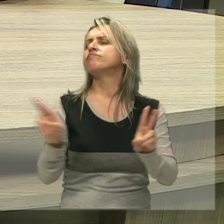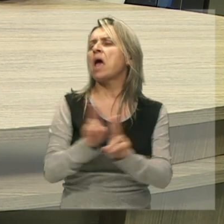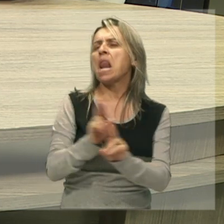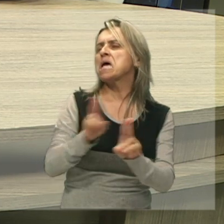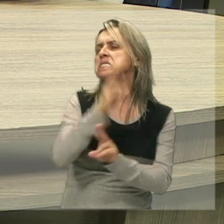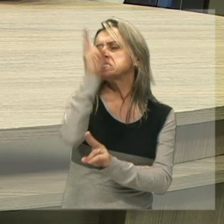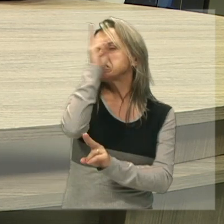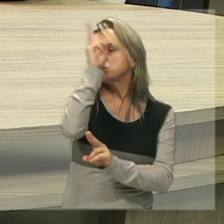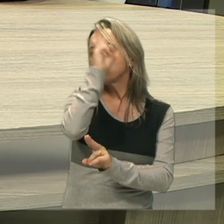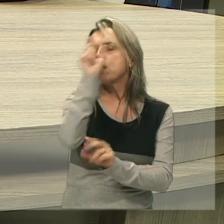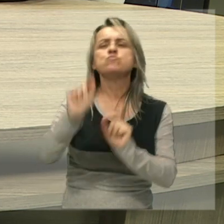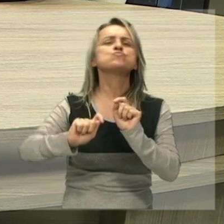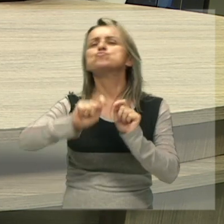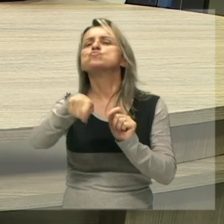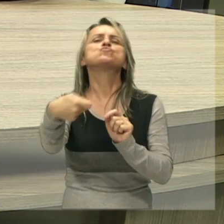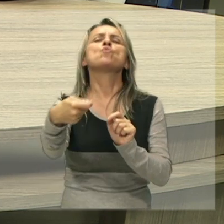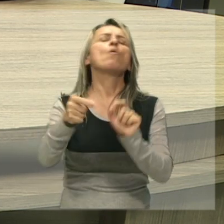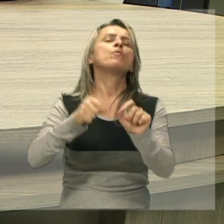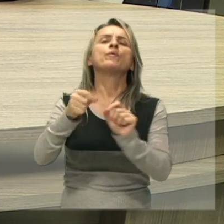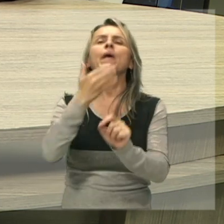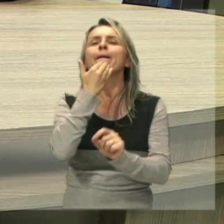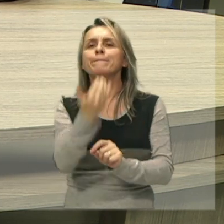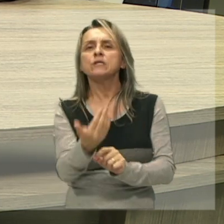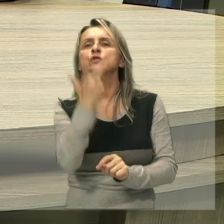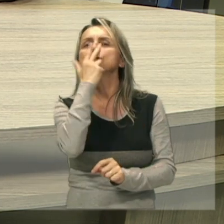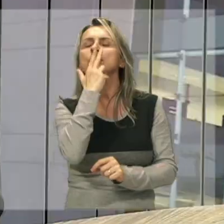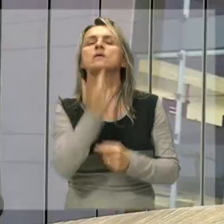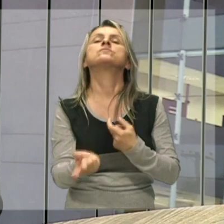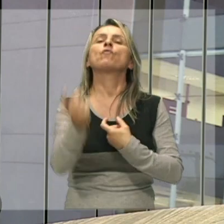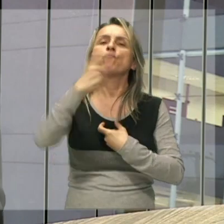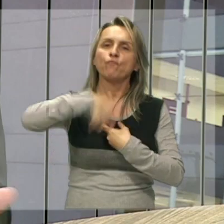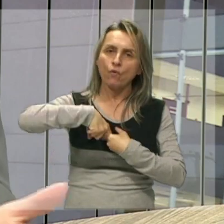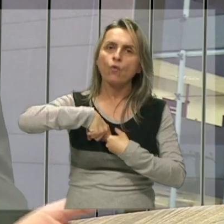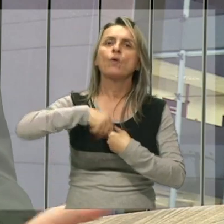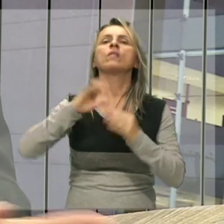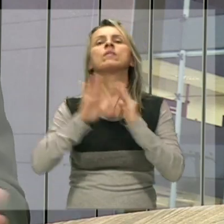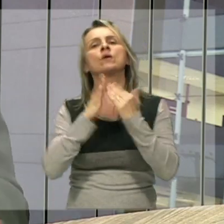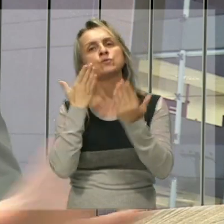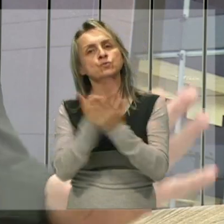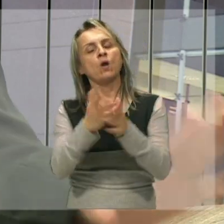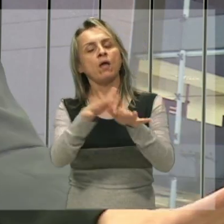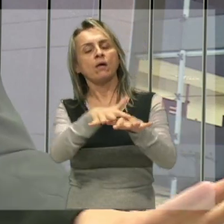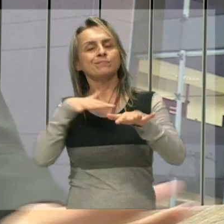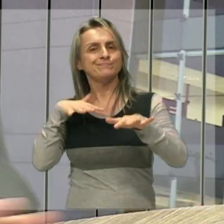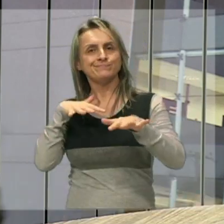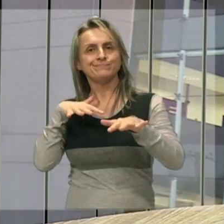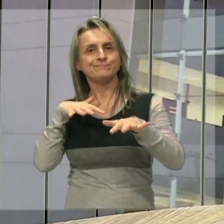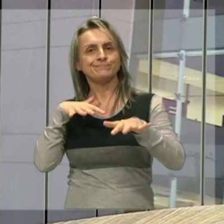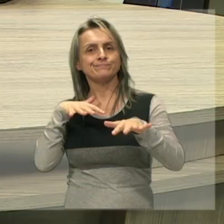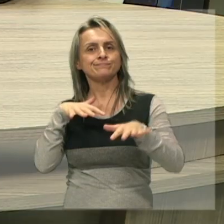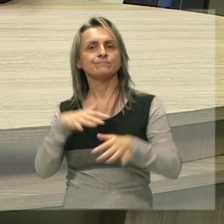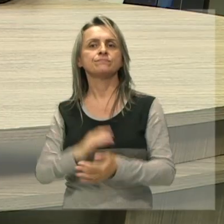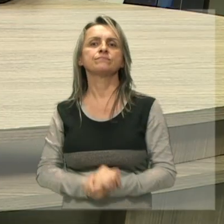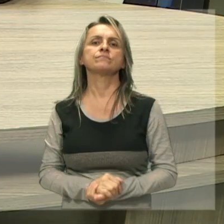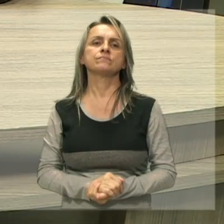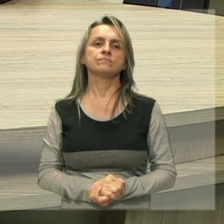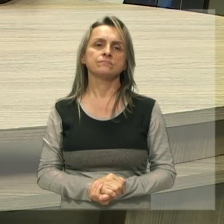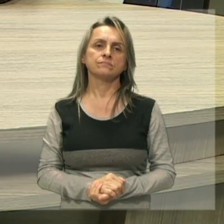esse movimento de pedir que voltassem àquela questão de escolas exclusivas para